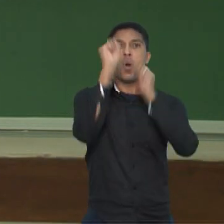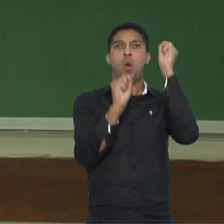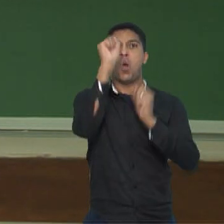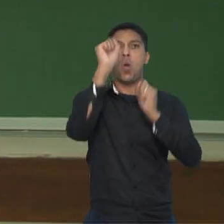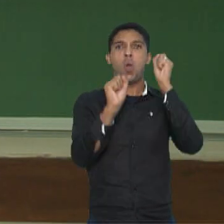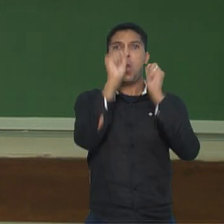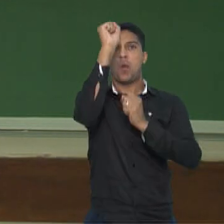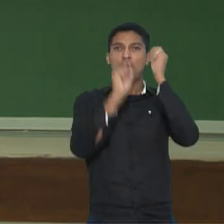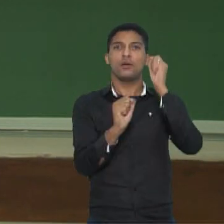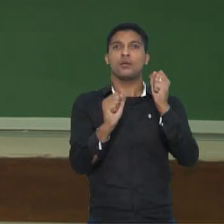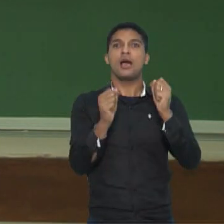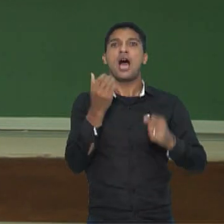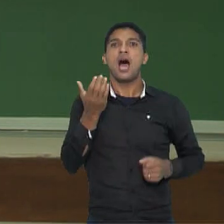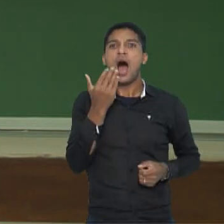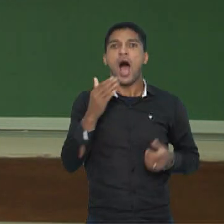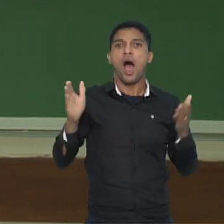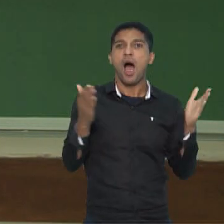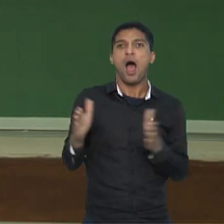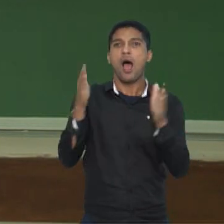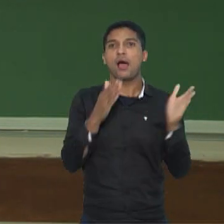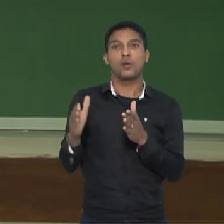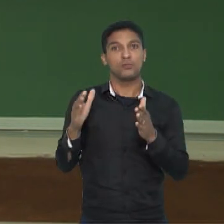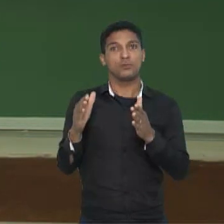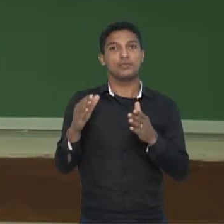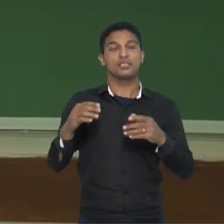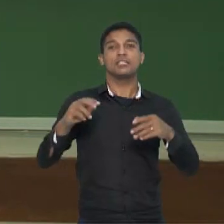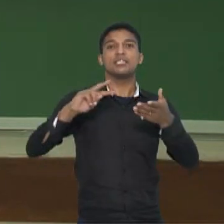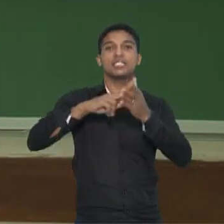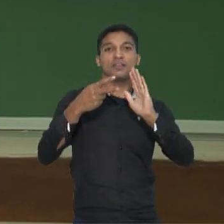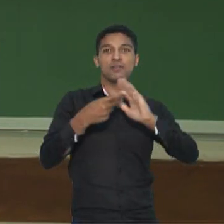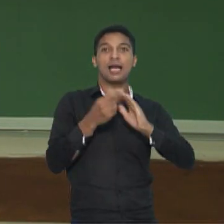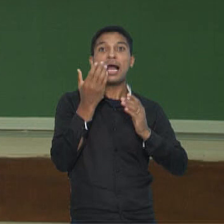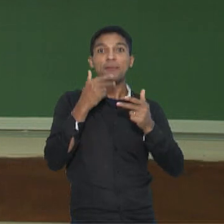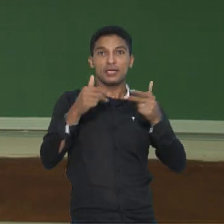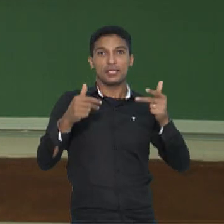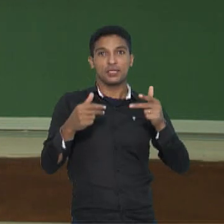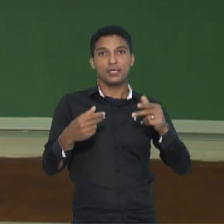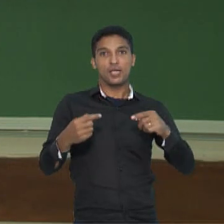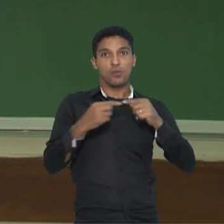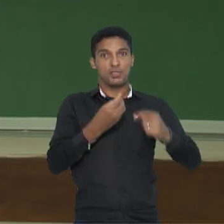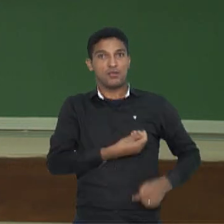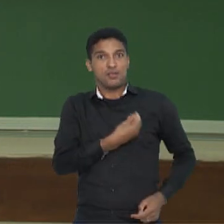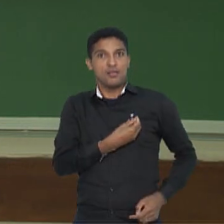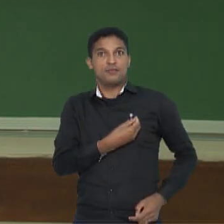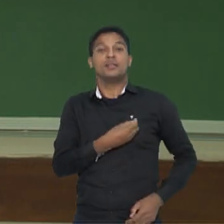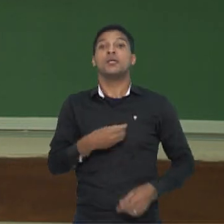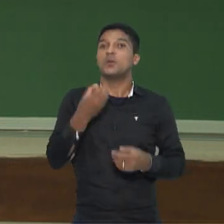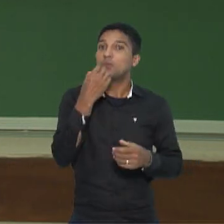Importante, pense sobre isso. E bons estudos e até a próxima aula.